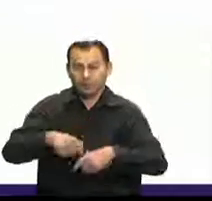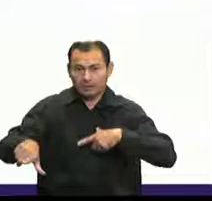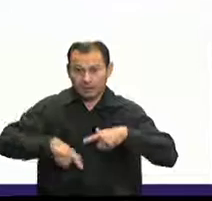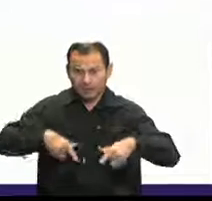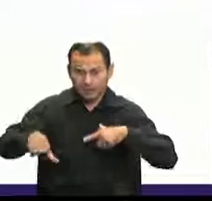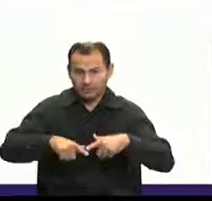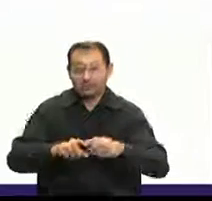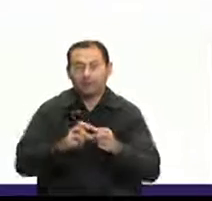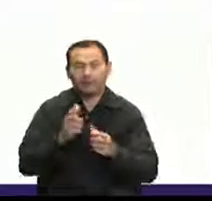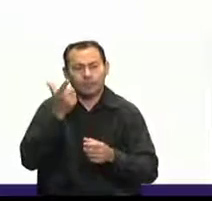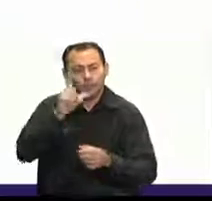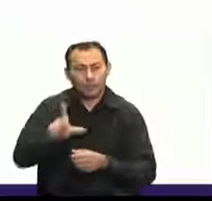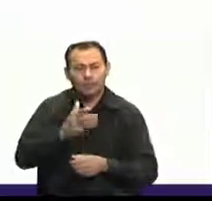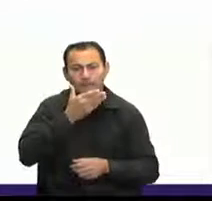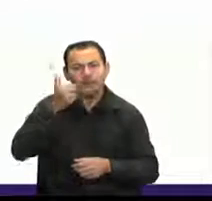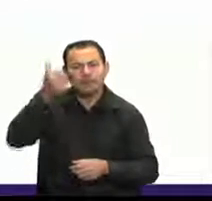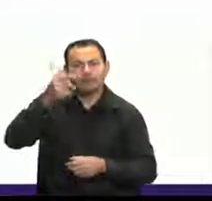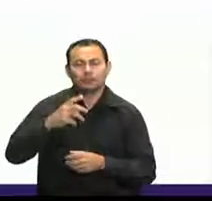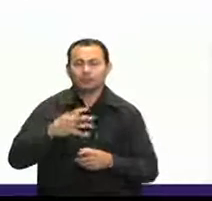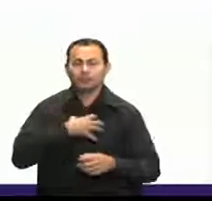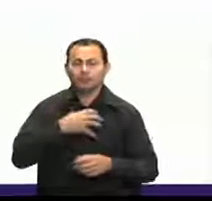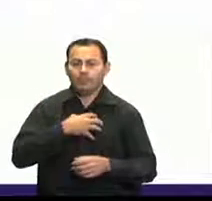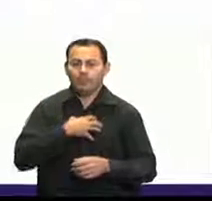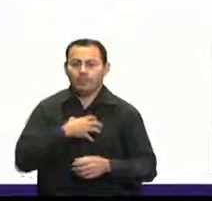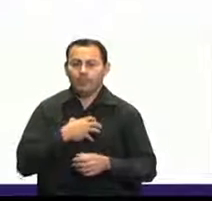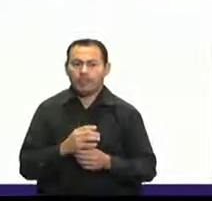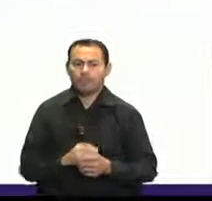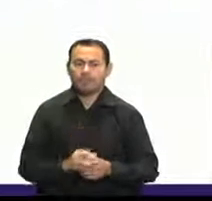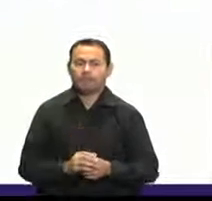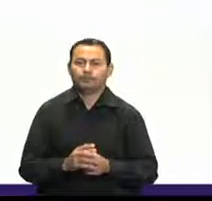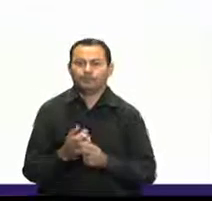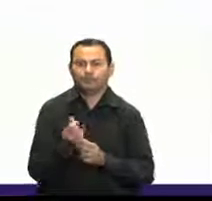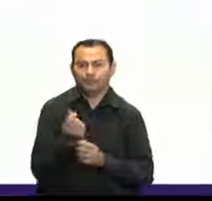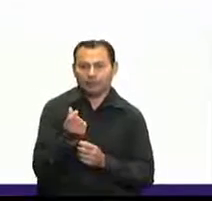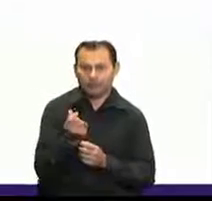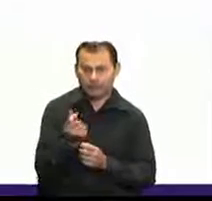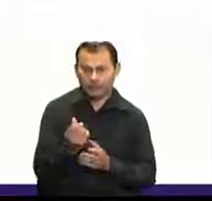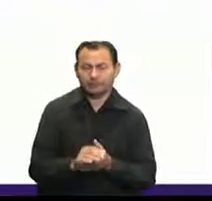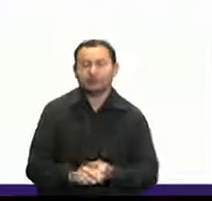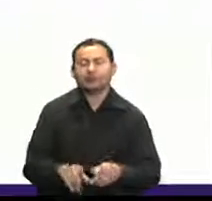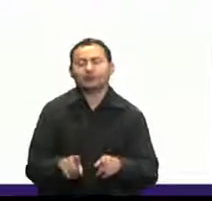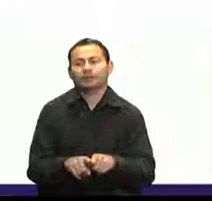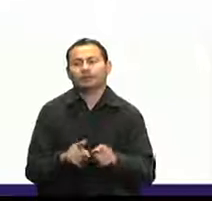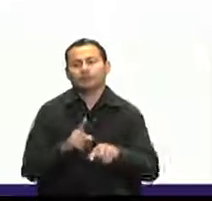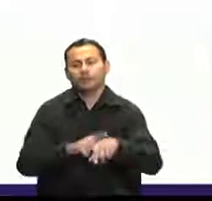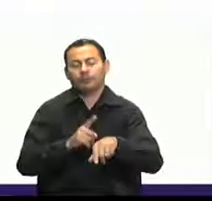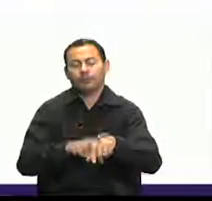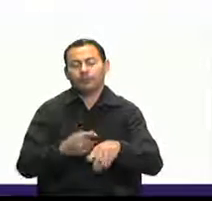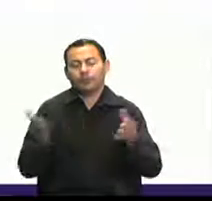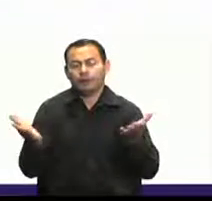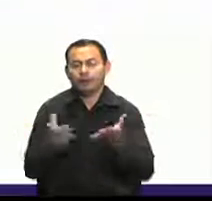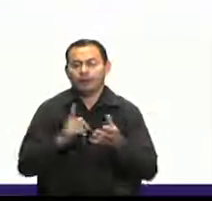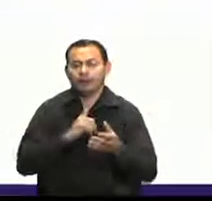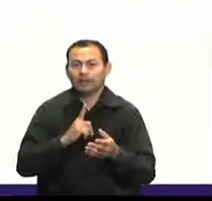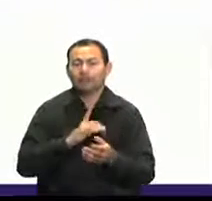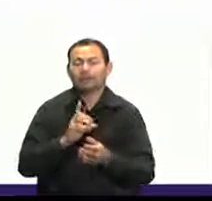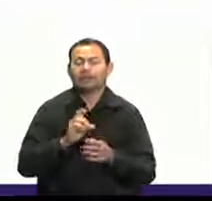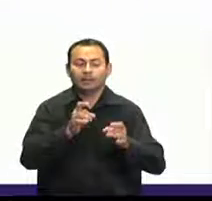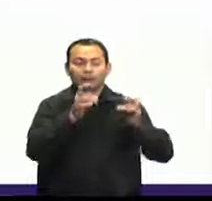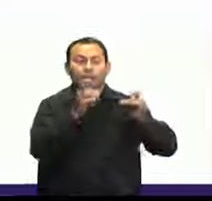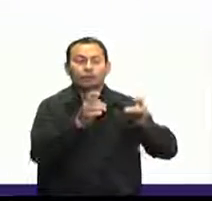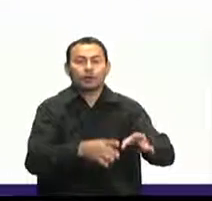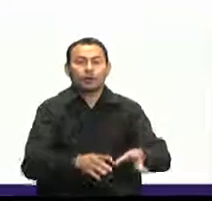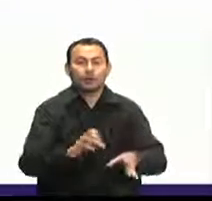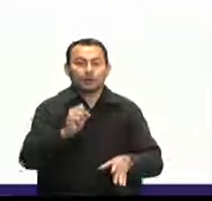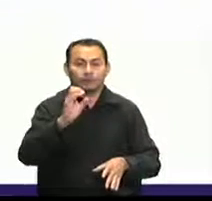ela conseguiu melhorar sua condição financeira e no momento atual ela possui sobra